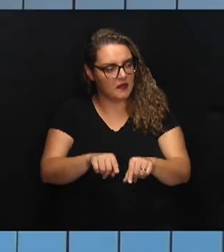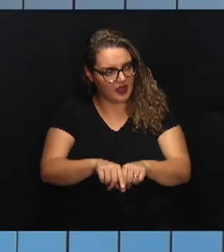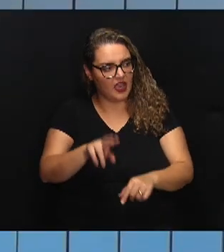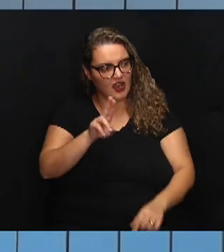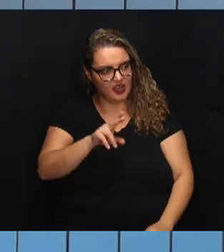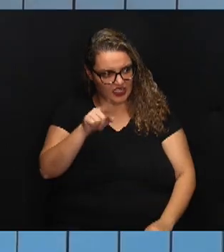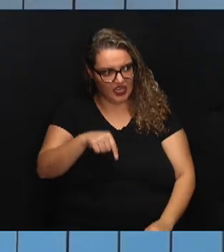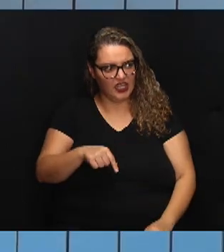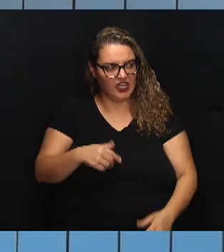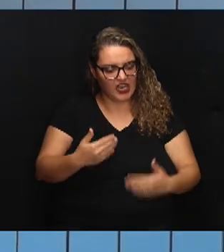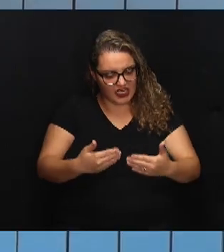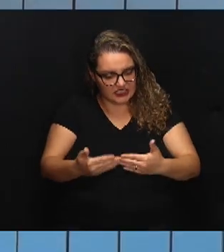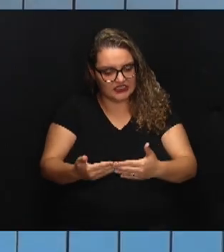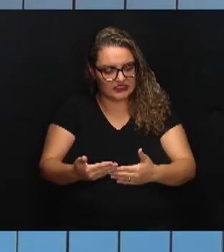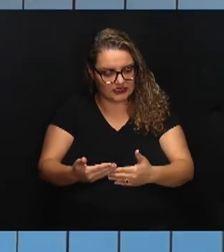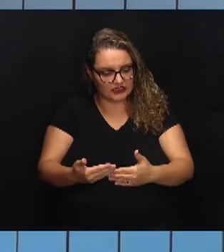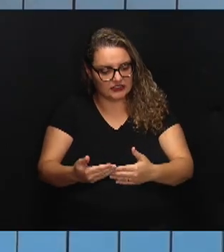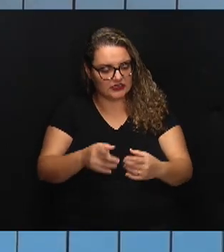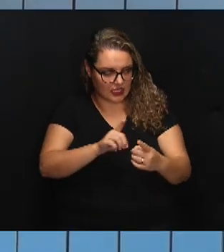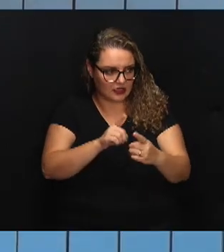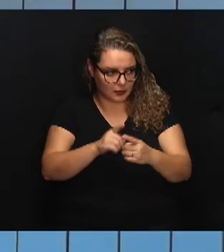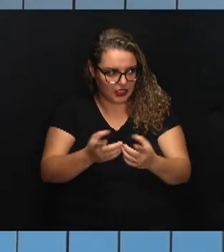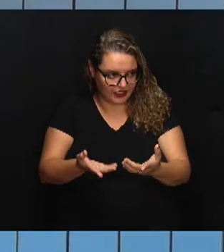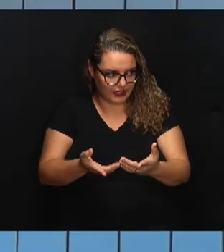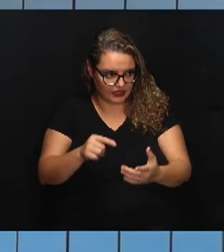utilizada nessa abordagem.